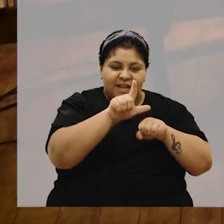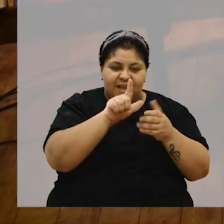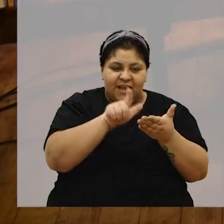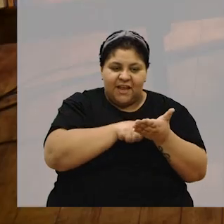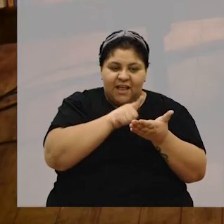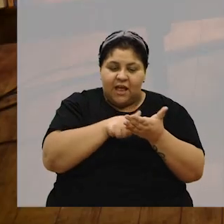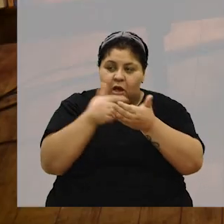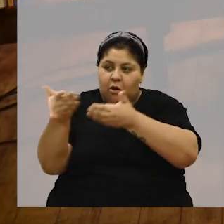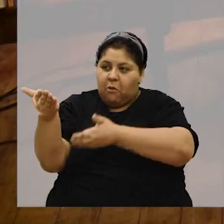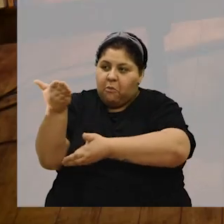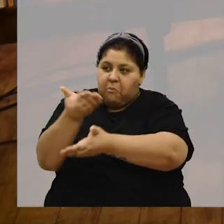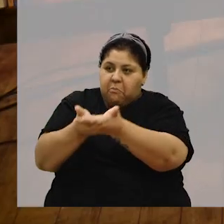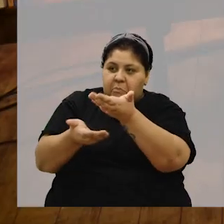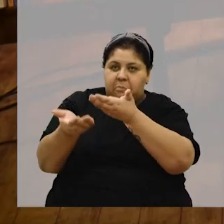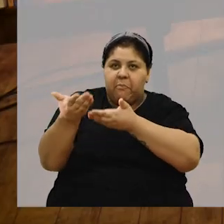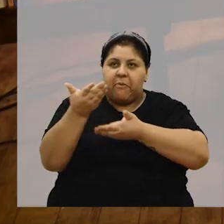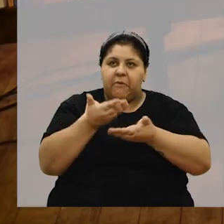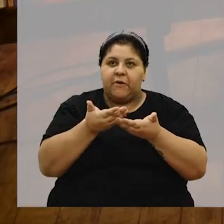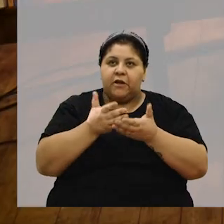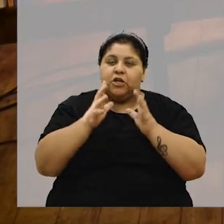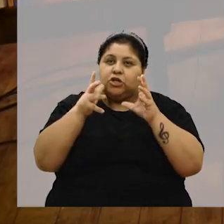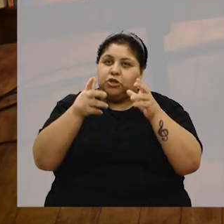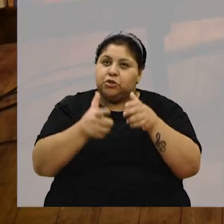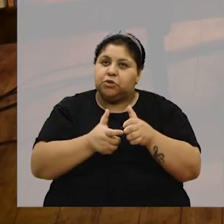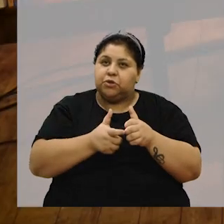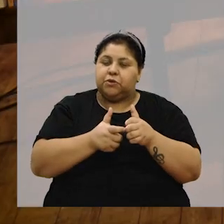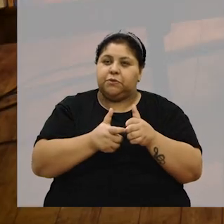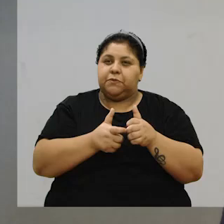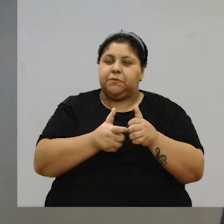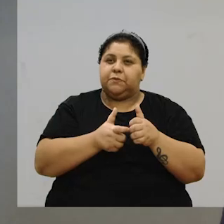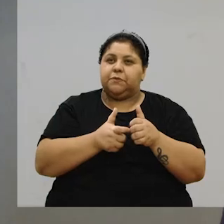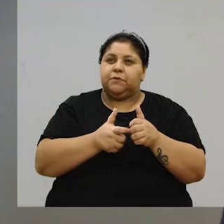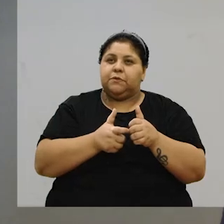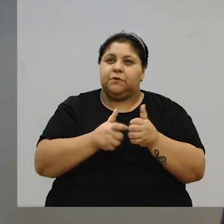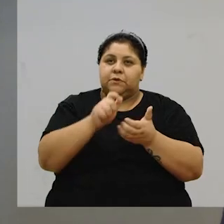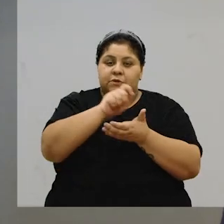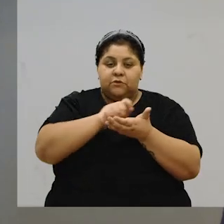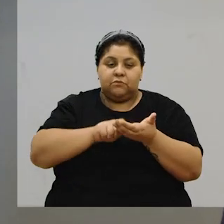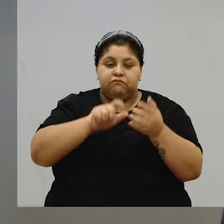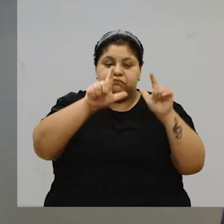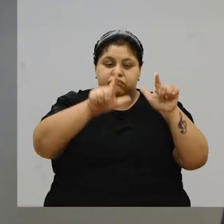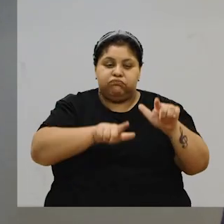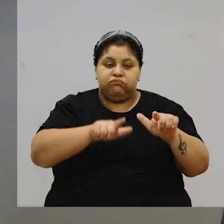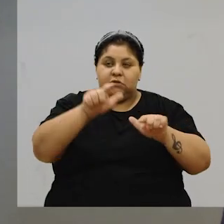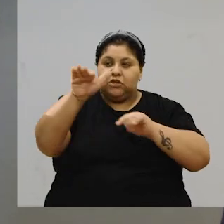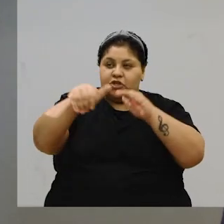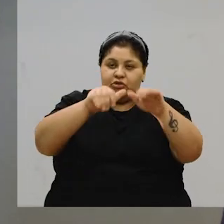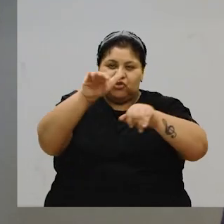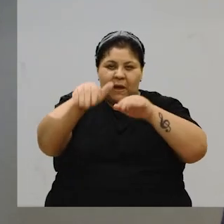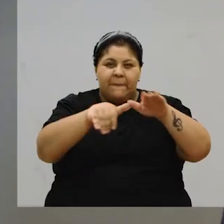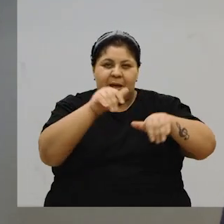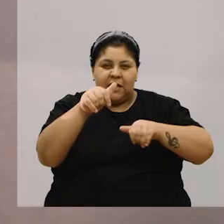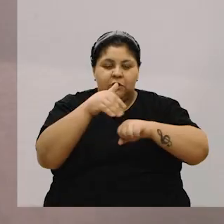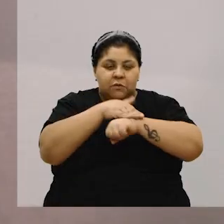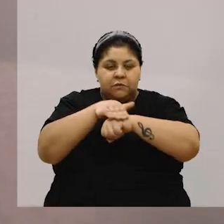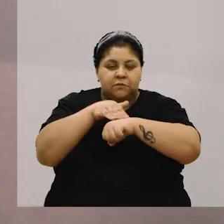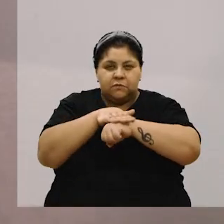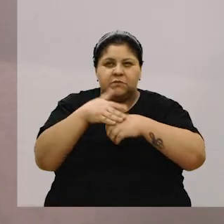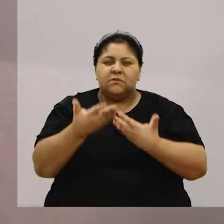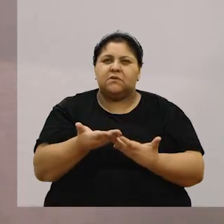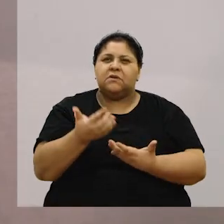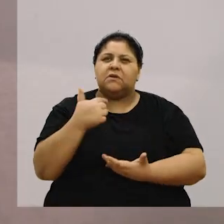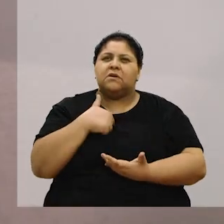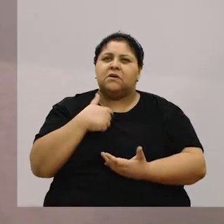fechas a livraria para receber o Órbita Literária toda segunda-feira. O Órbita são escritores locais que são chamados aqui